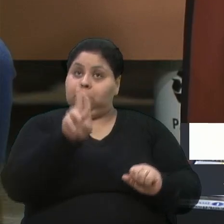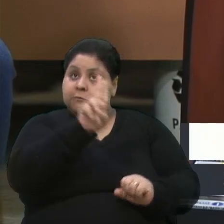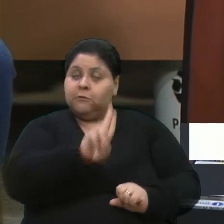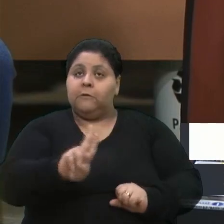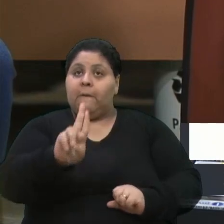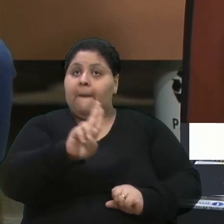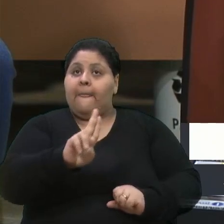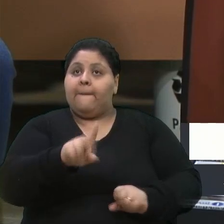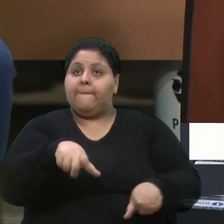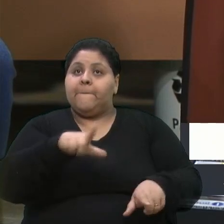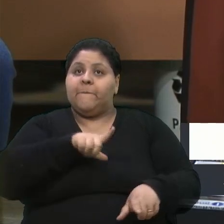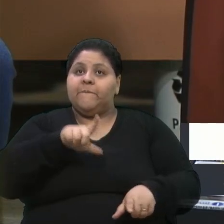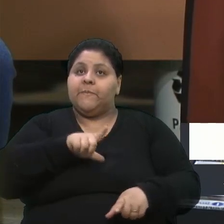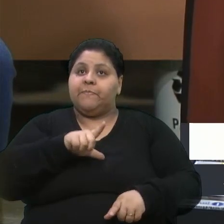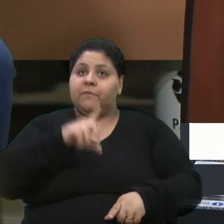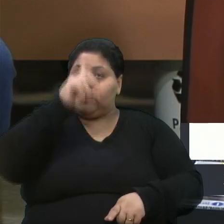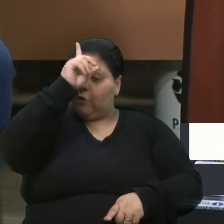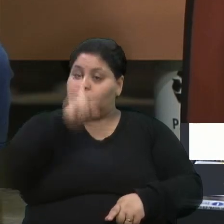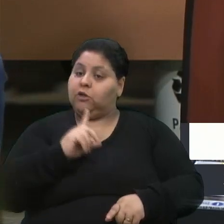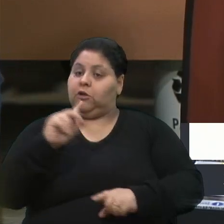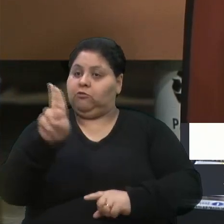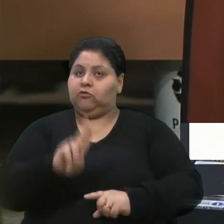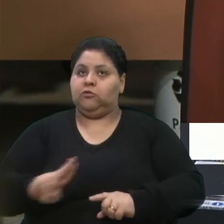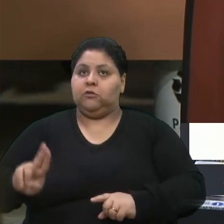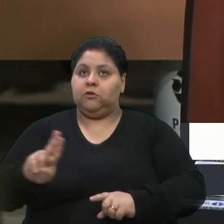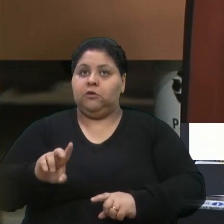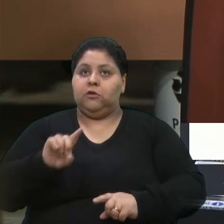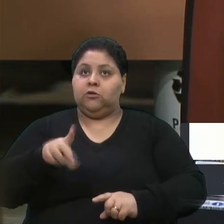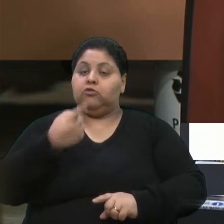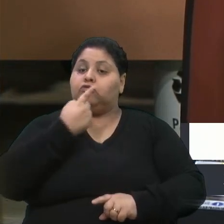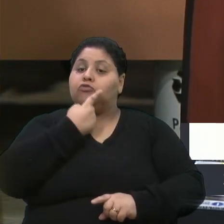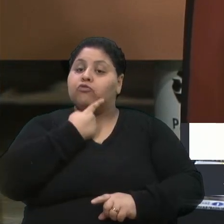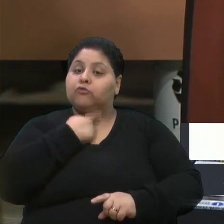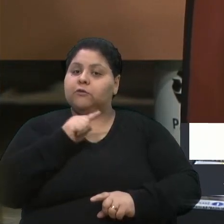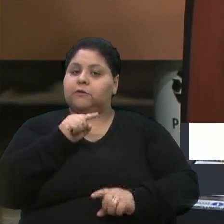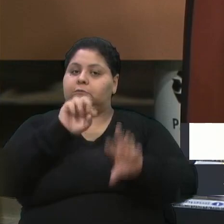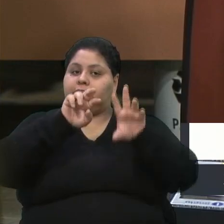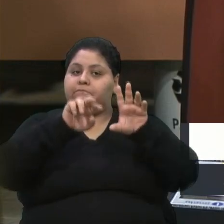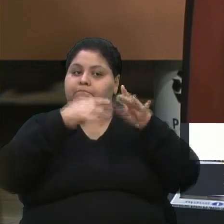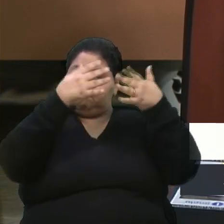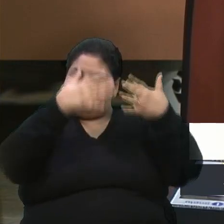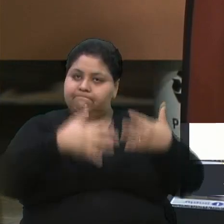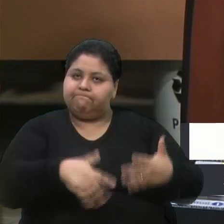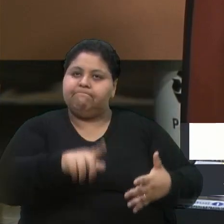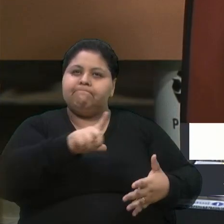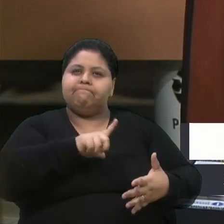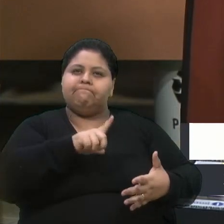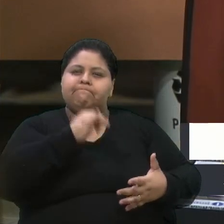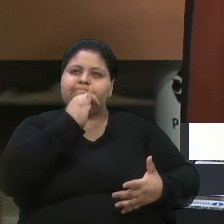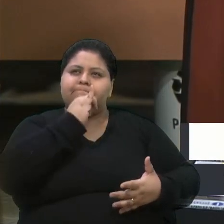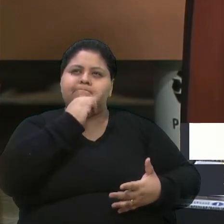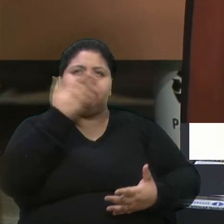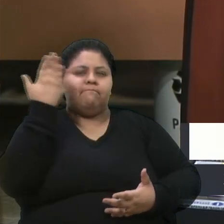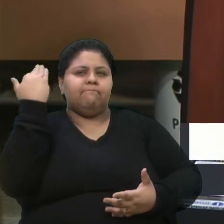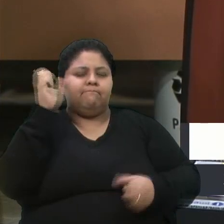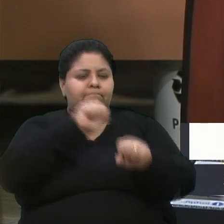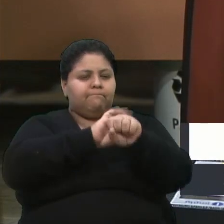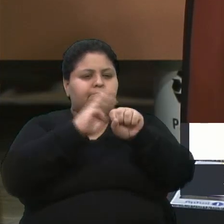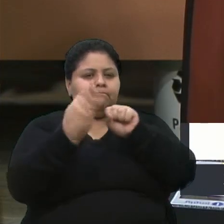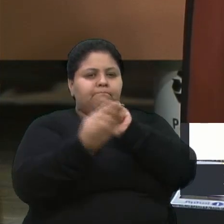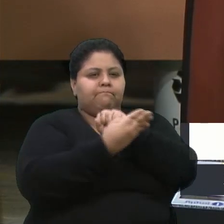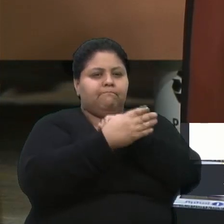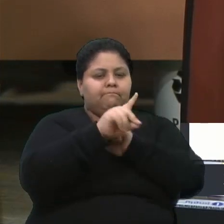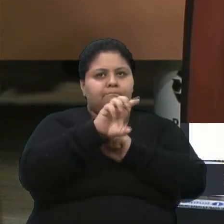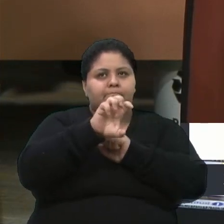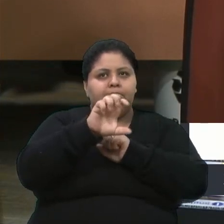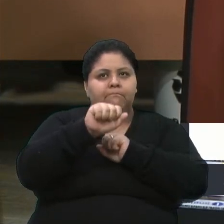o direito a ele. Eu gostaria só de colocar assim, por exemplo, teve um caso lá no Desvio Risso, o pai